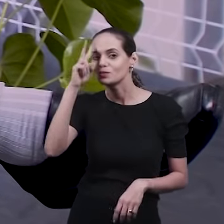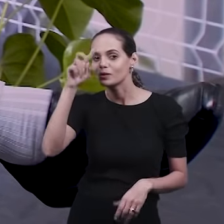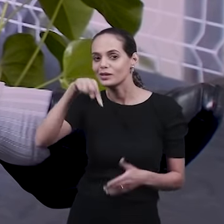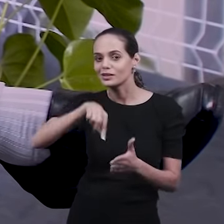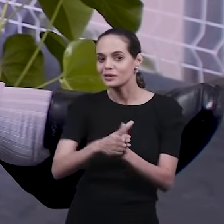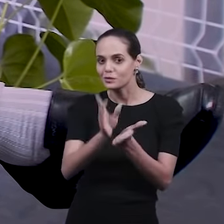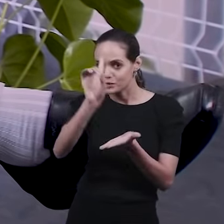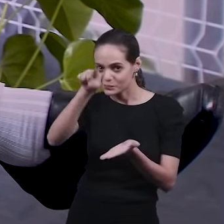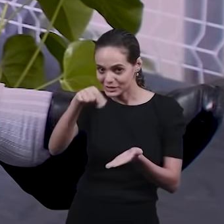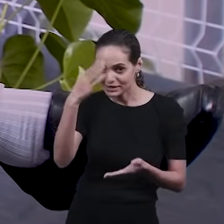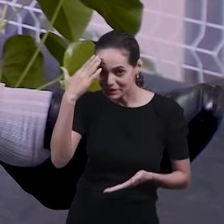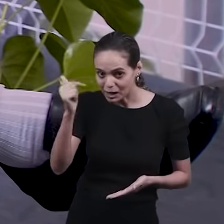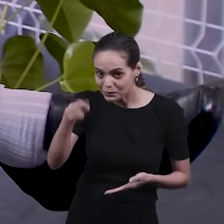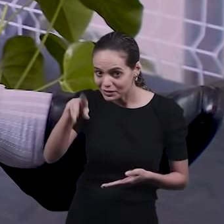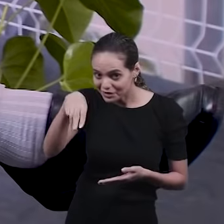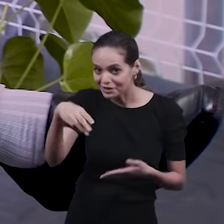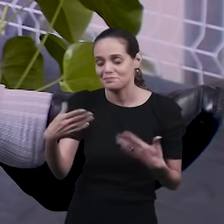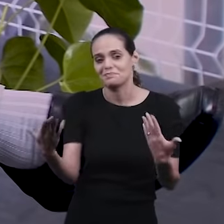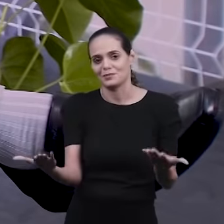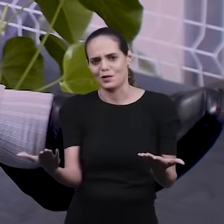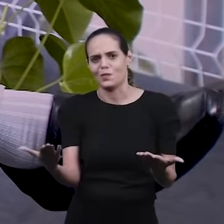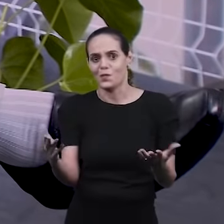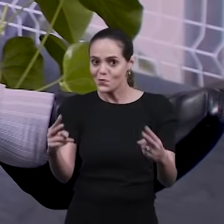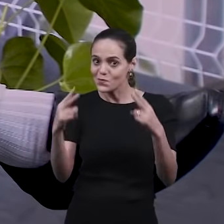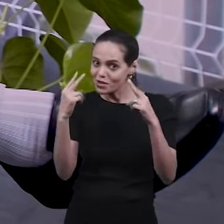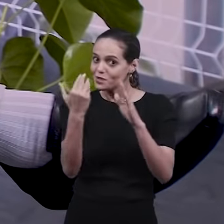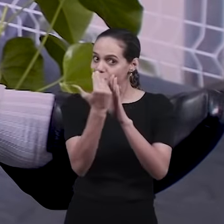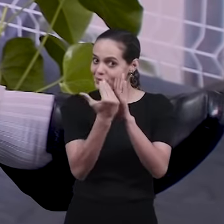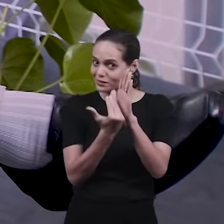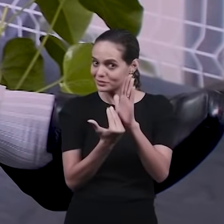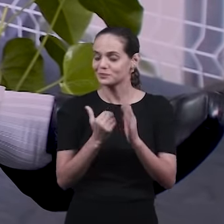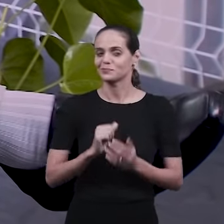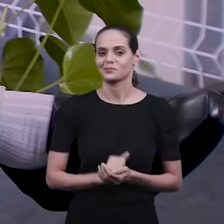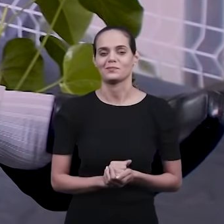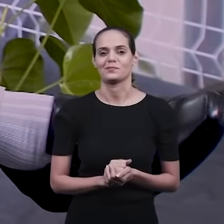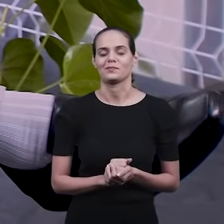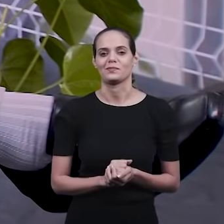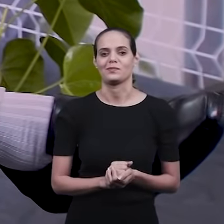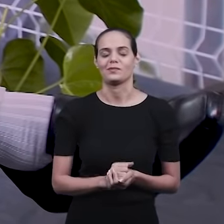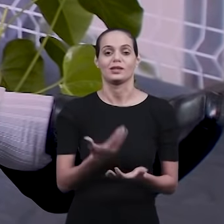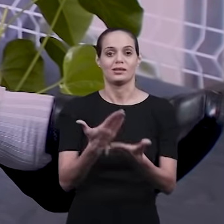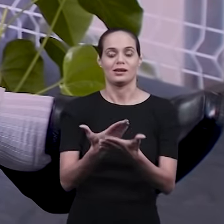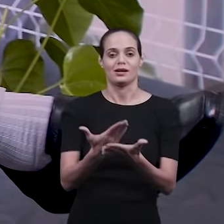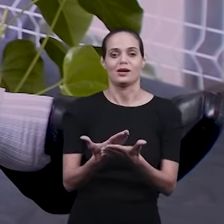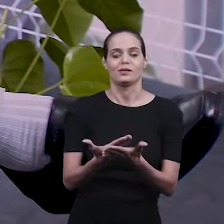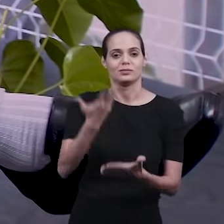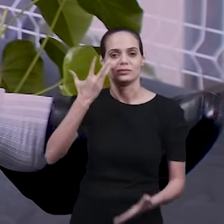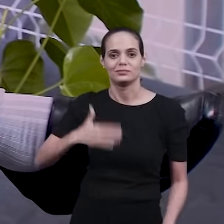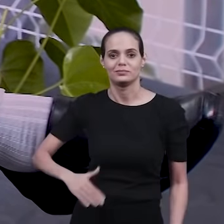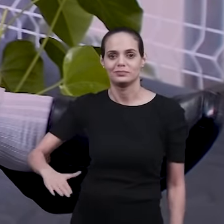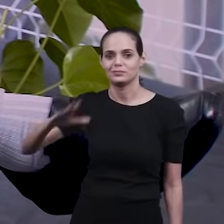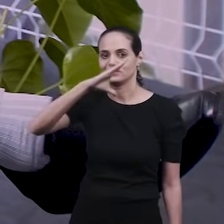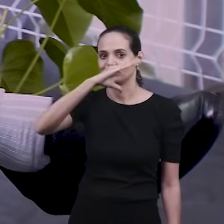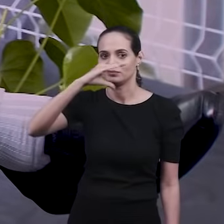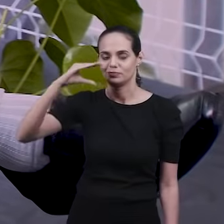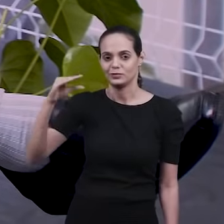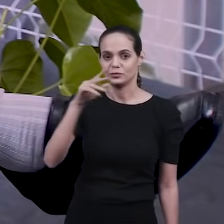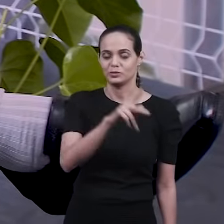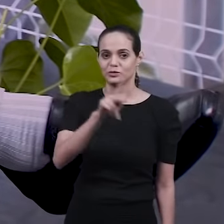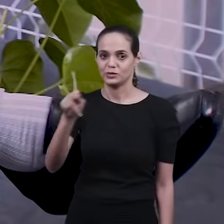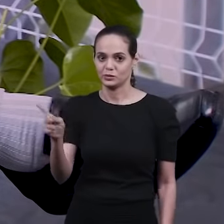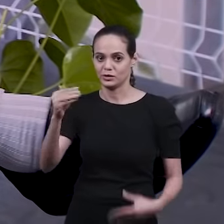não deixe de assistir a esse quadro. E na aula para as crianças, intermediários e adolescentes, a professora Carla Figueiredo, dentro do tema A